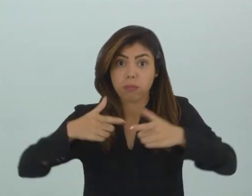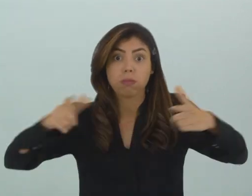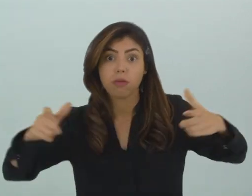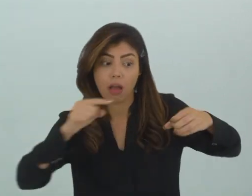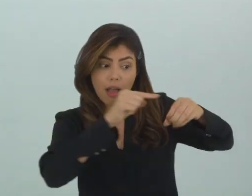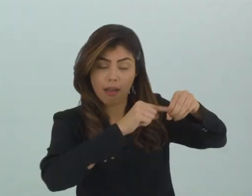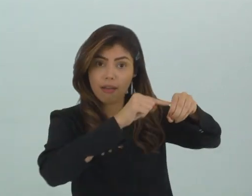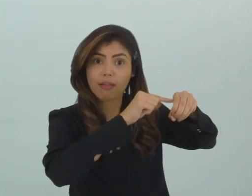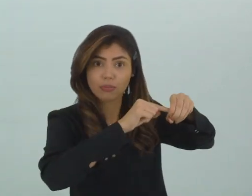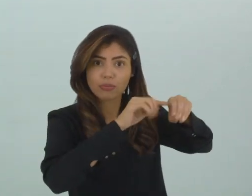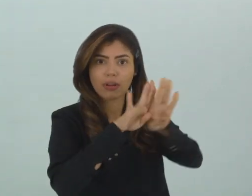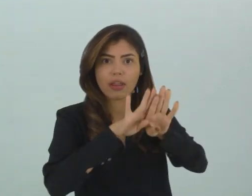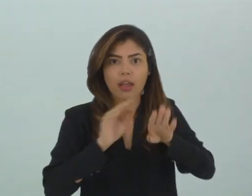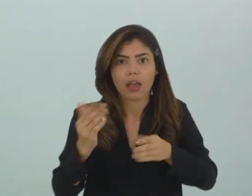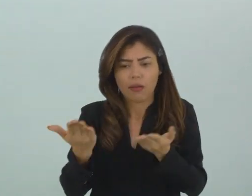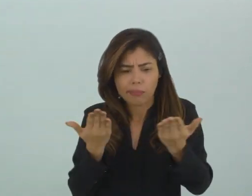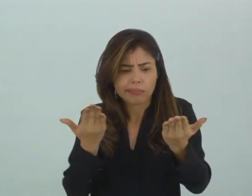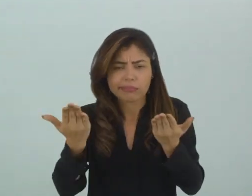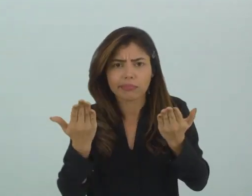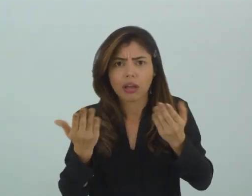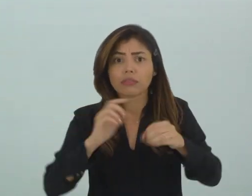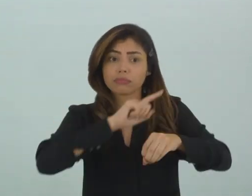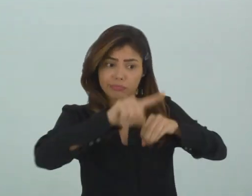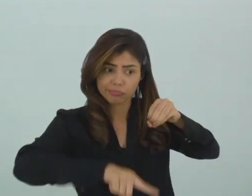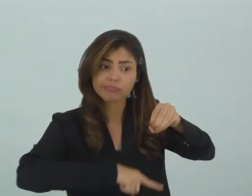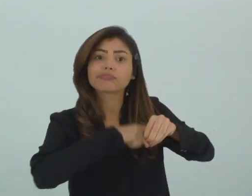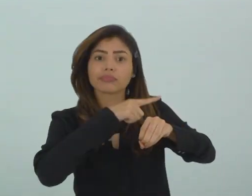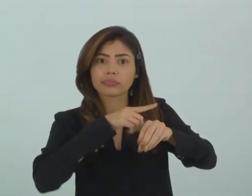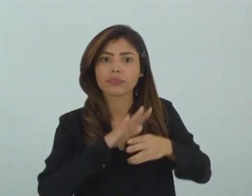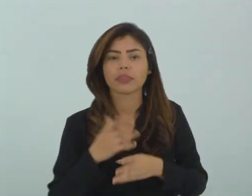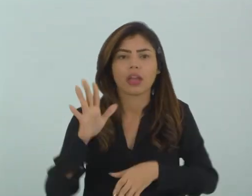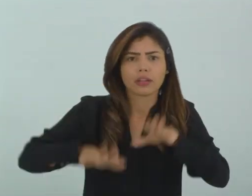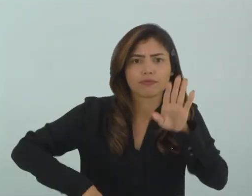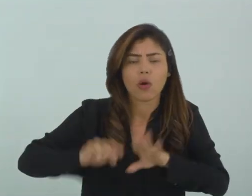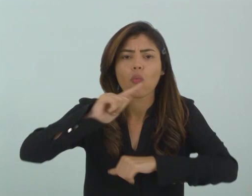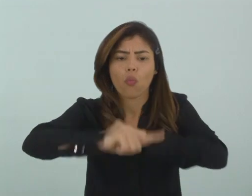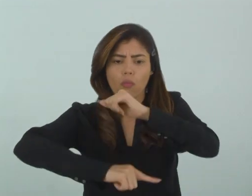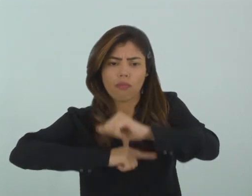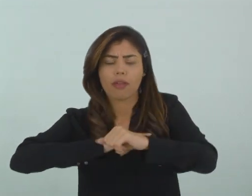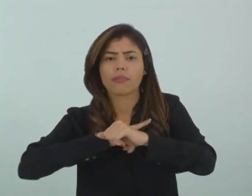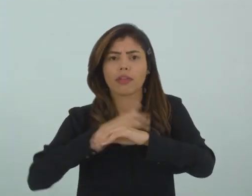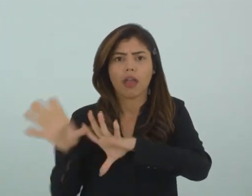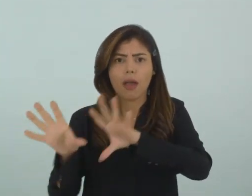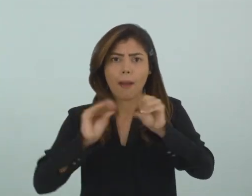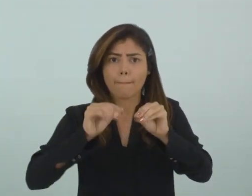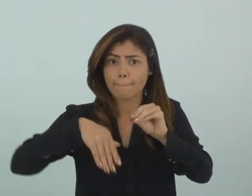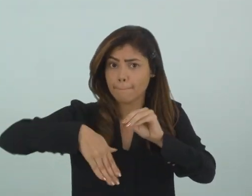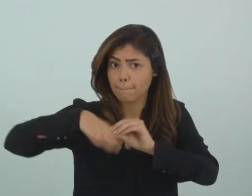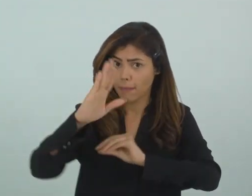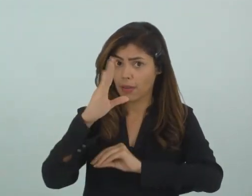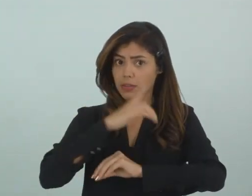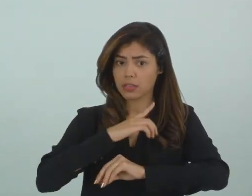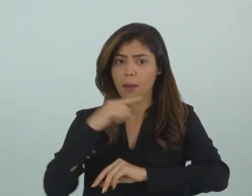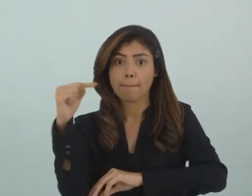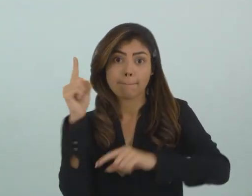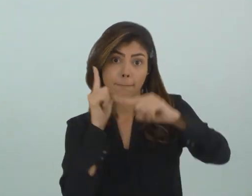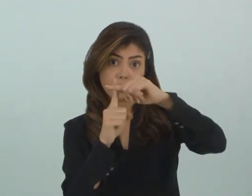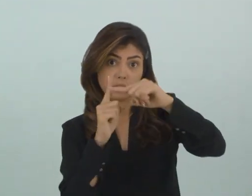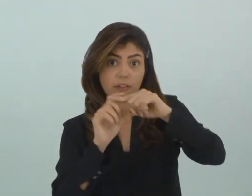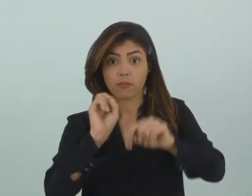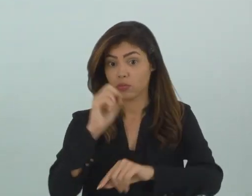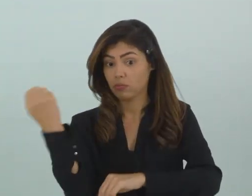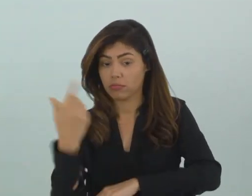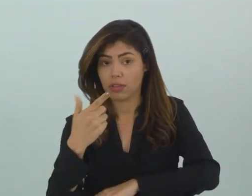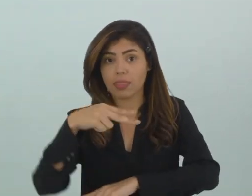comparado à quantidade de elétrons. Então, esse átomo ele passa a ser carregado mais positivamente do que neutro. Então, nós chamamos